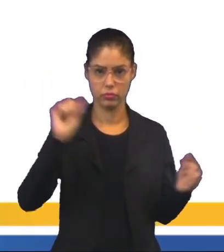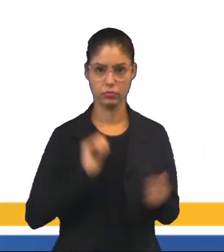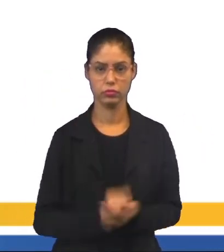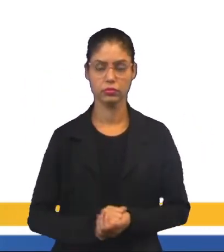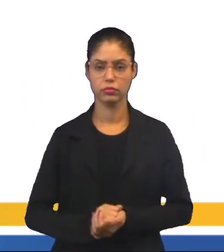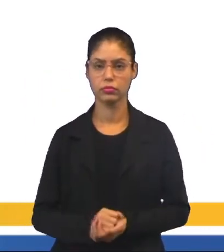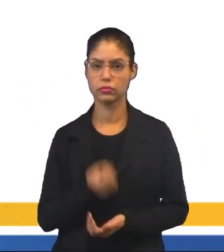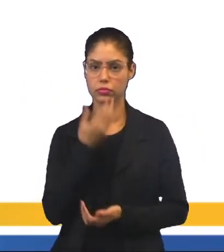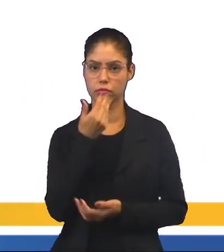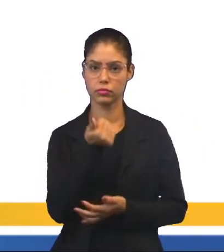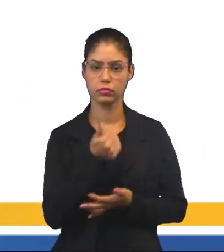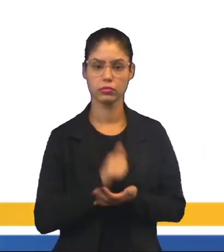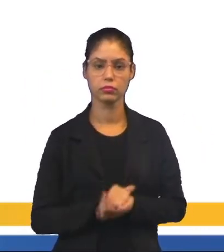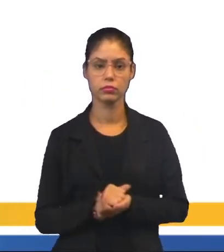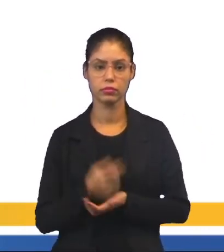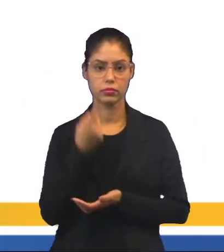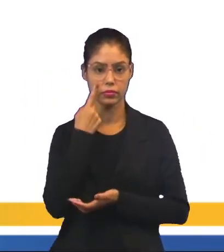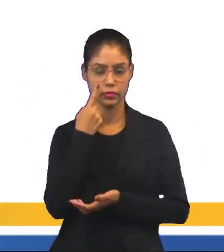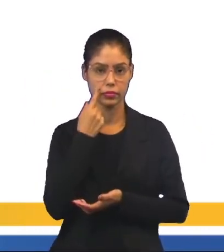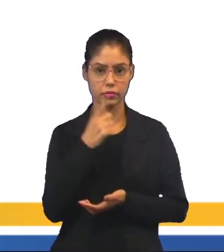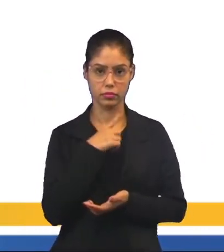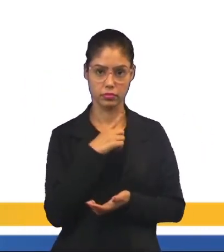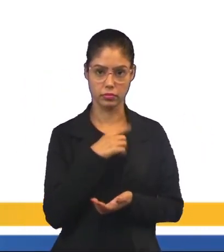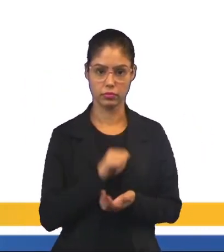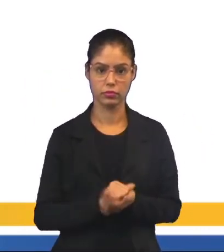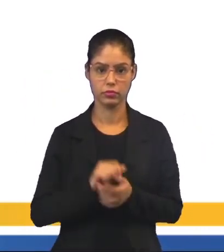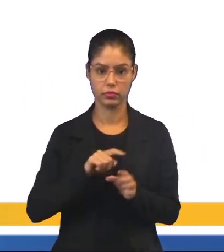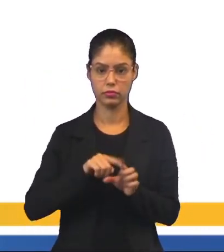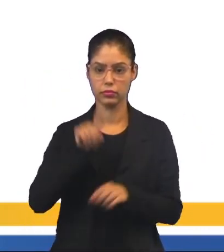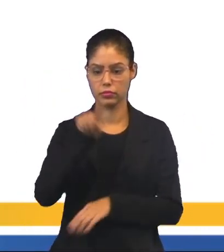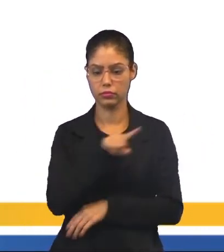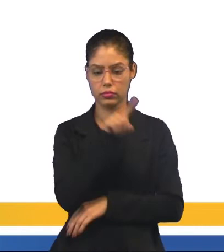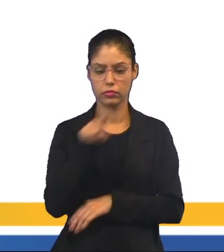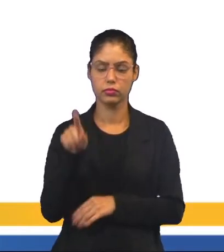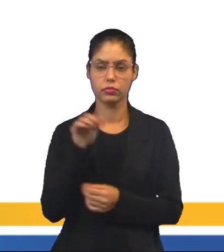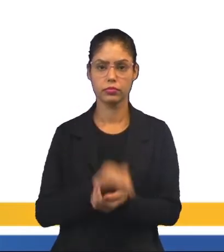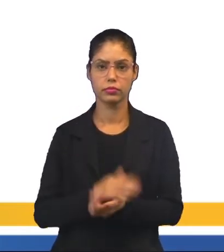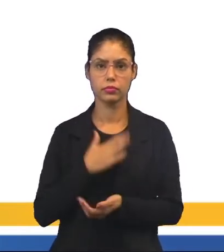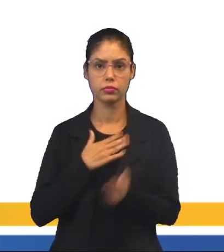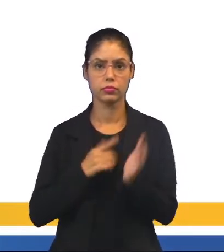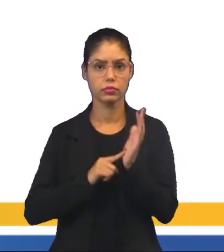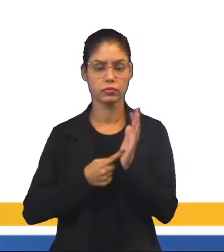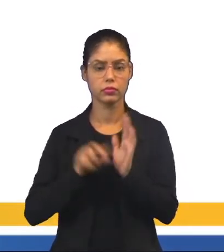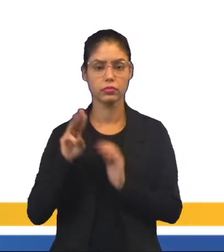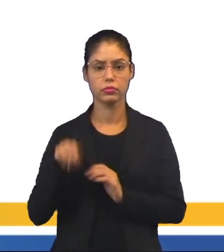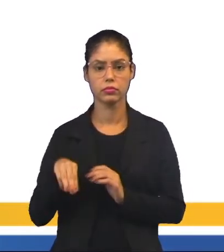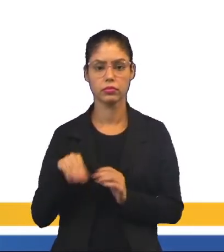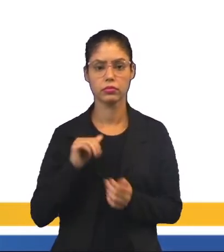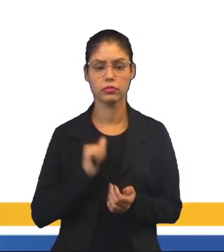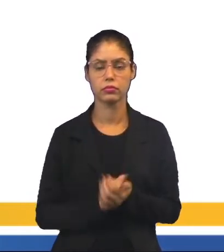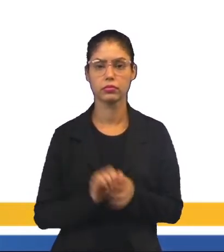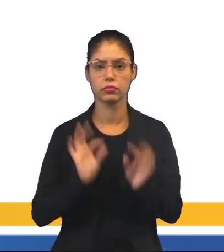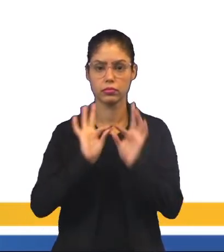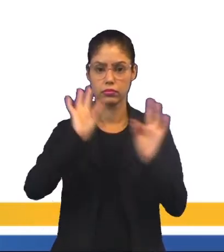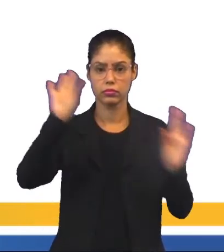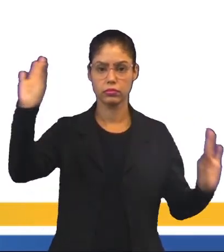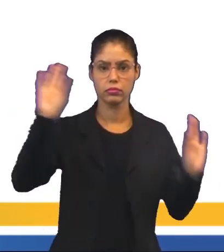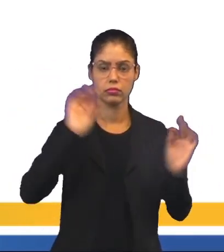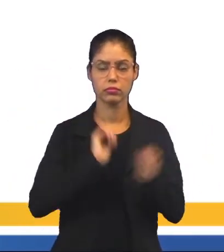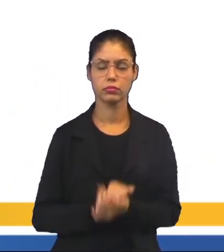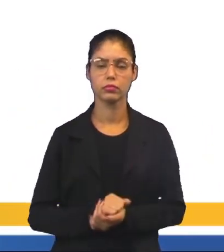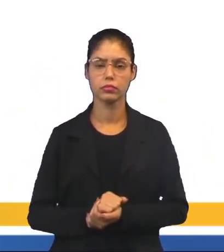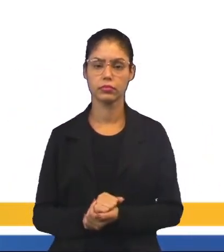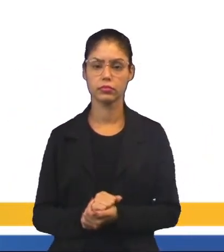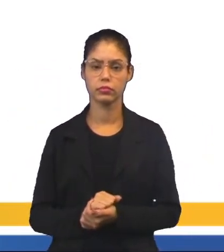outro, tudo bem? Então, ali eu vou ter um ângulo alfa, onde o meu ponto N, ele é reto, e a